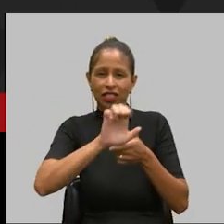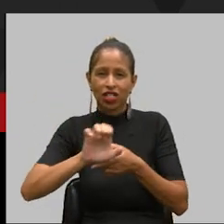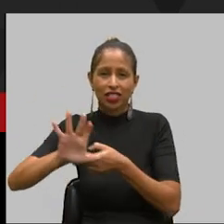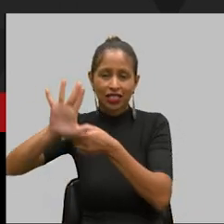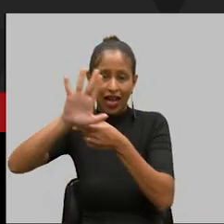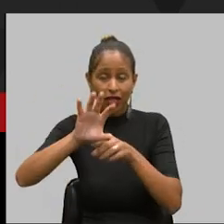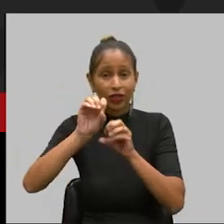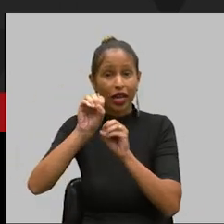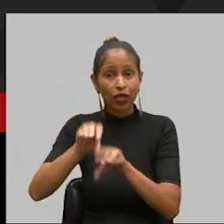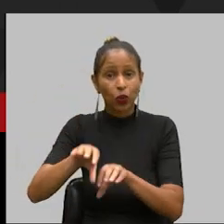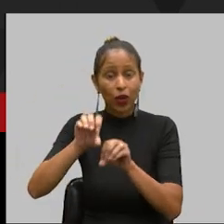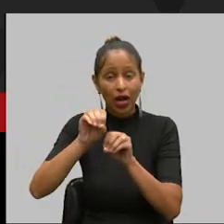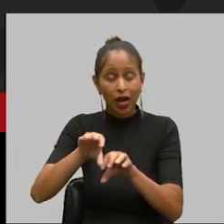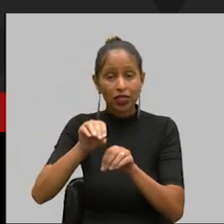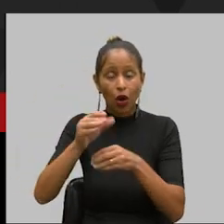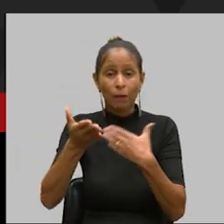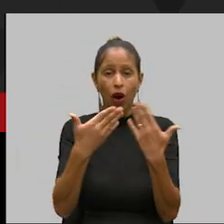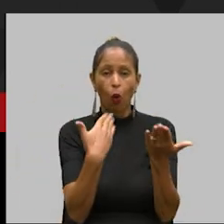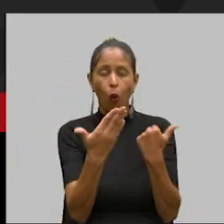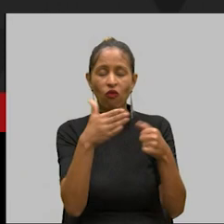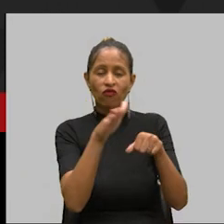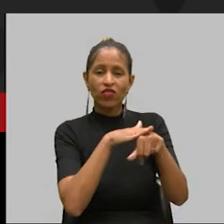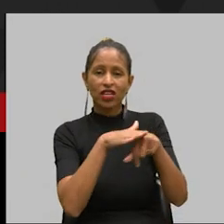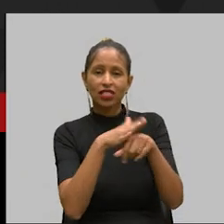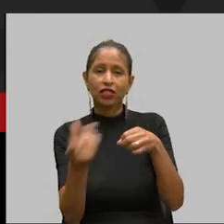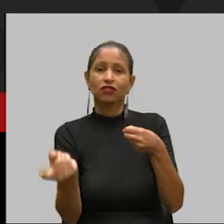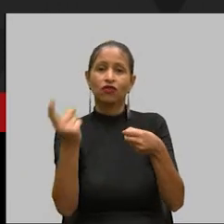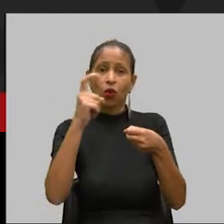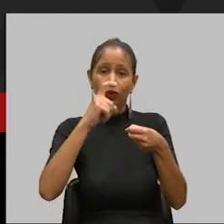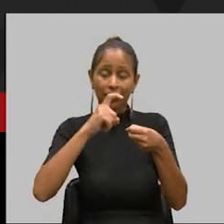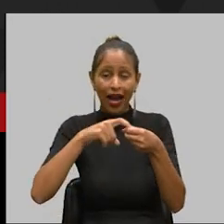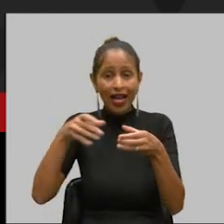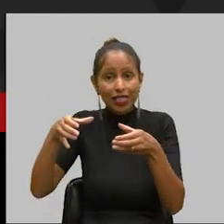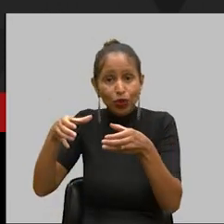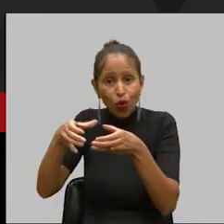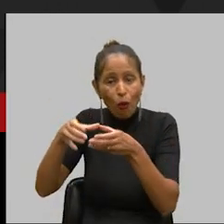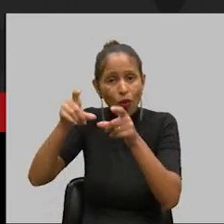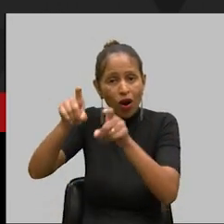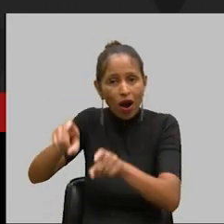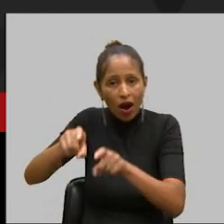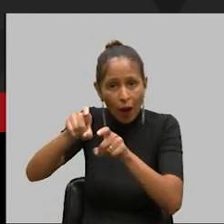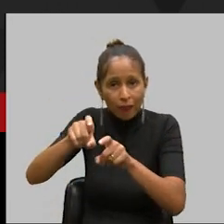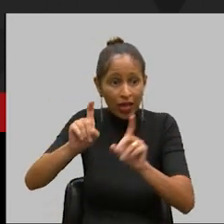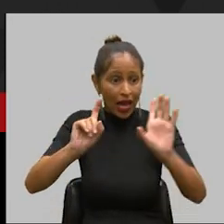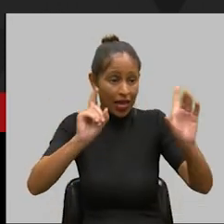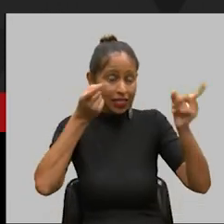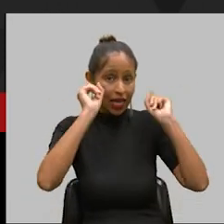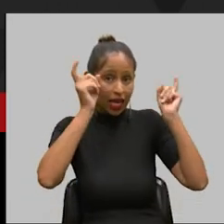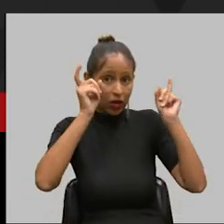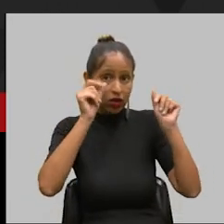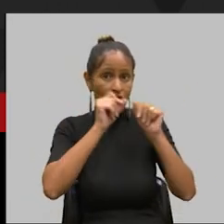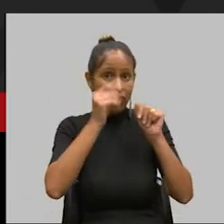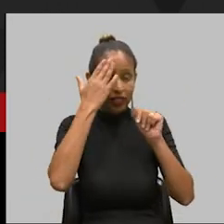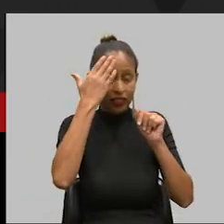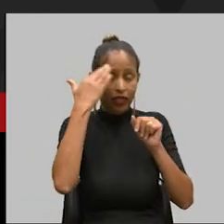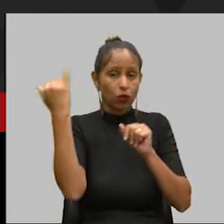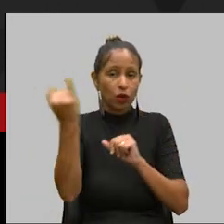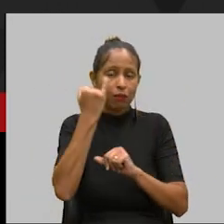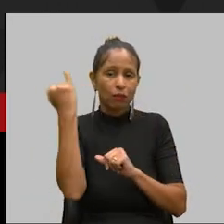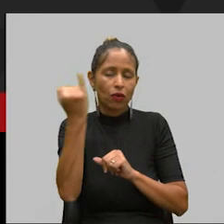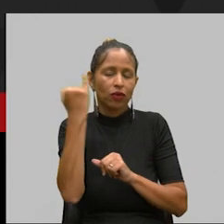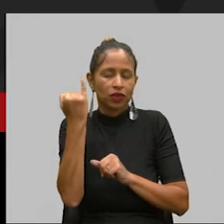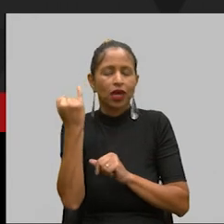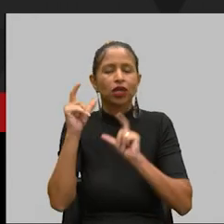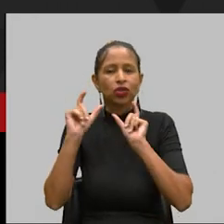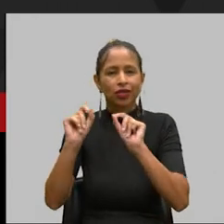para debater essa retomada da Educação do campo e nessa reunião ficou compreendido um aspecto importante que eu